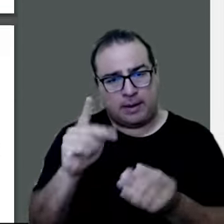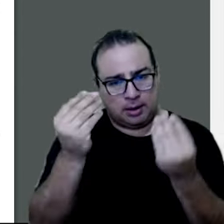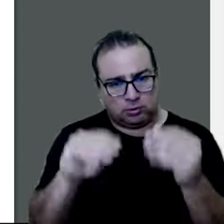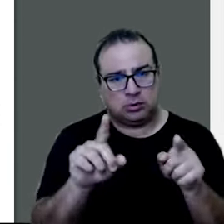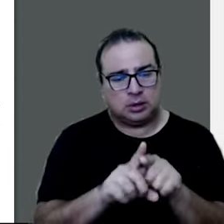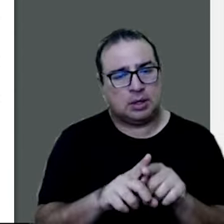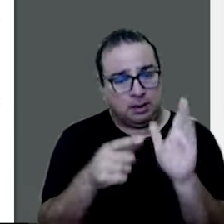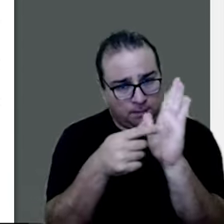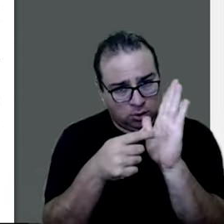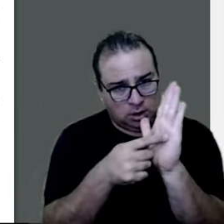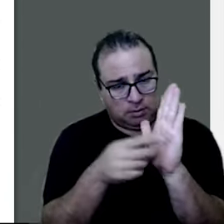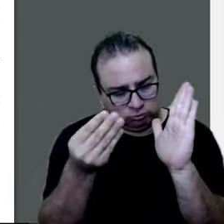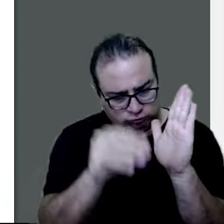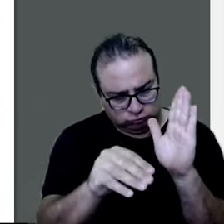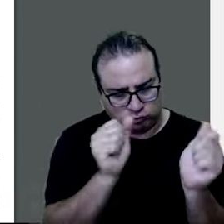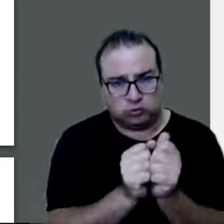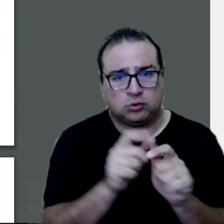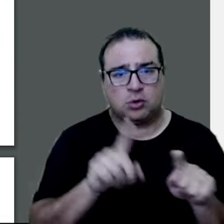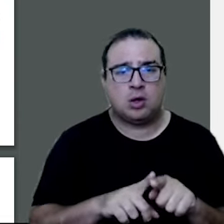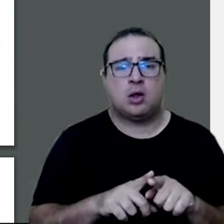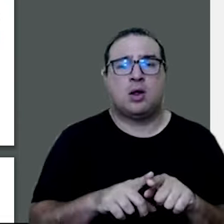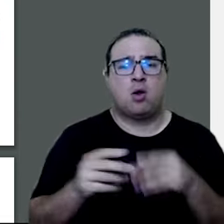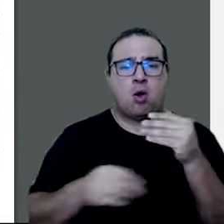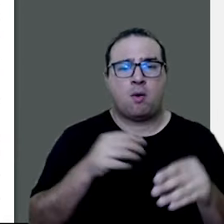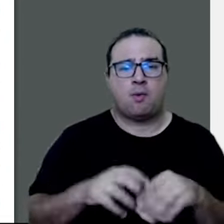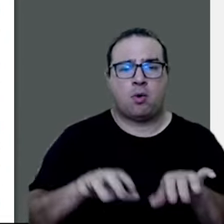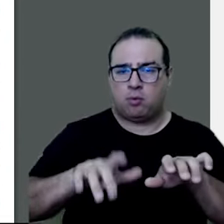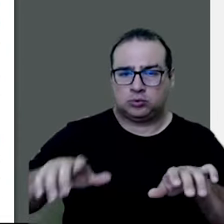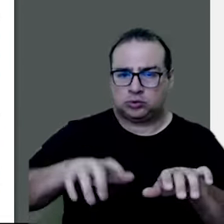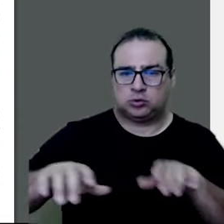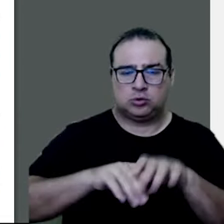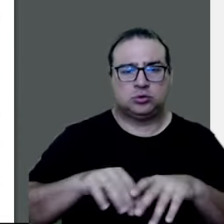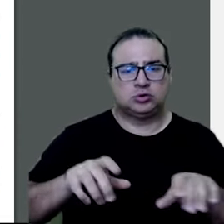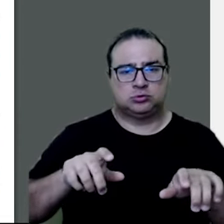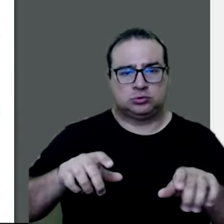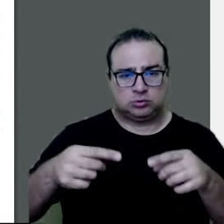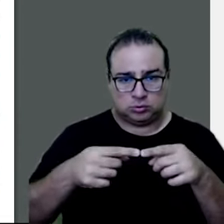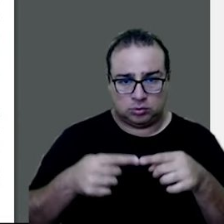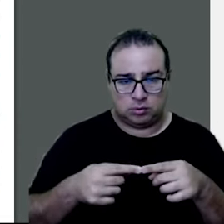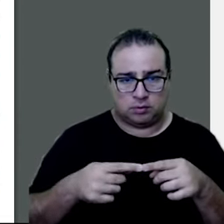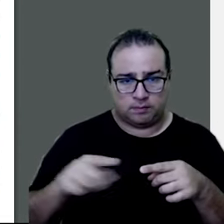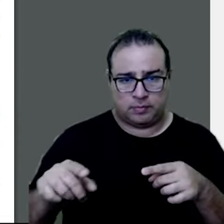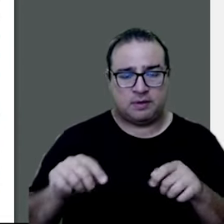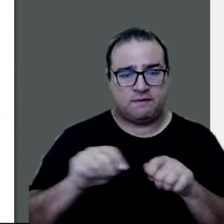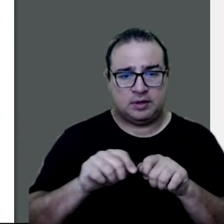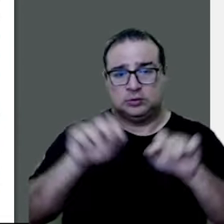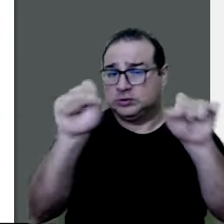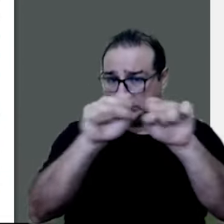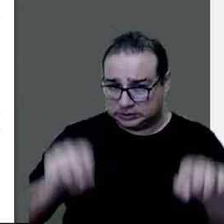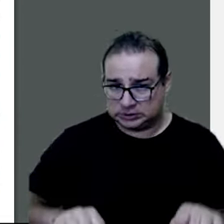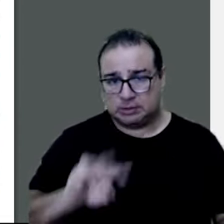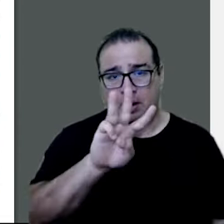ela né é uma aplicação que faz com que o computador as chame faz com que o computador não né faz com que o